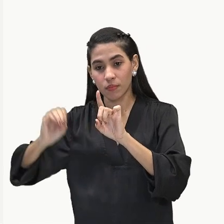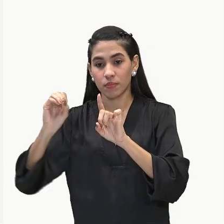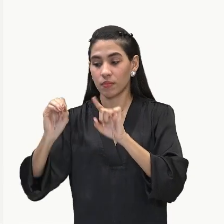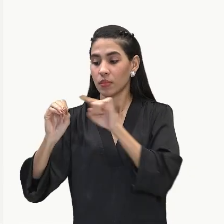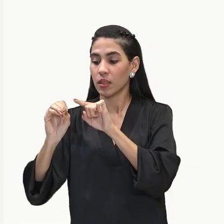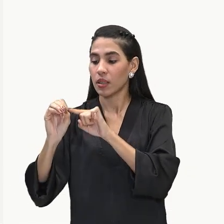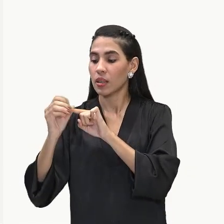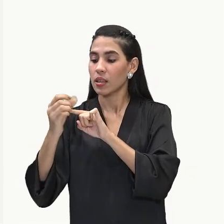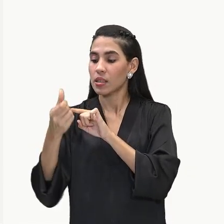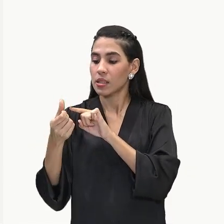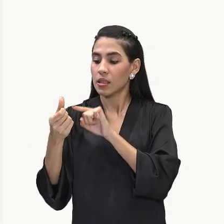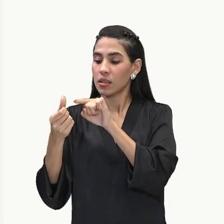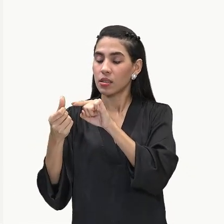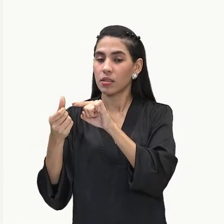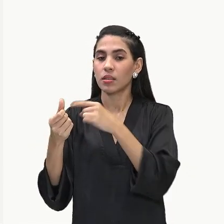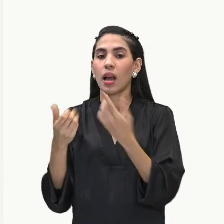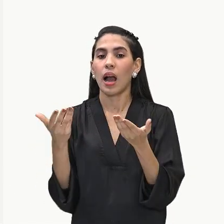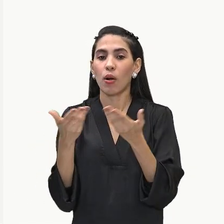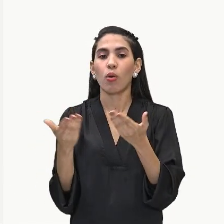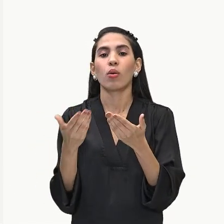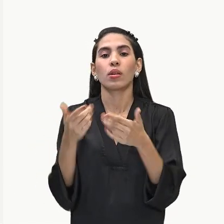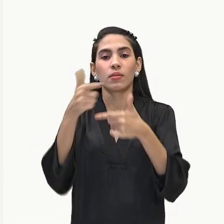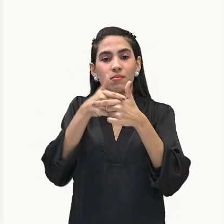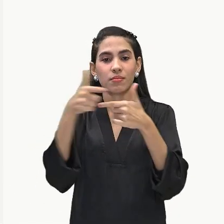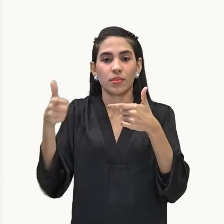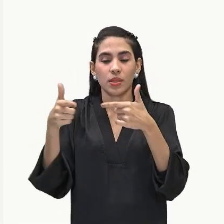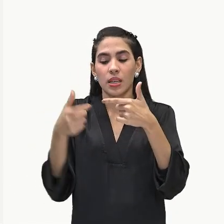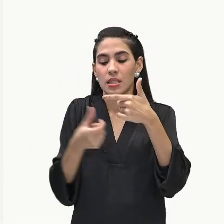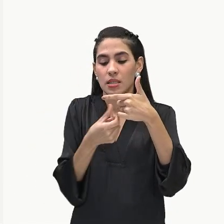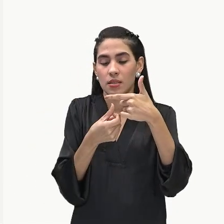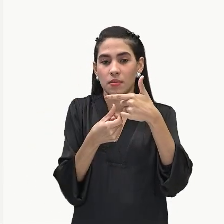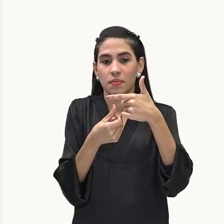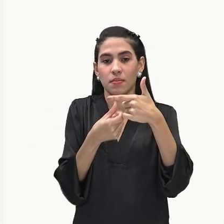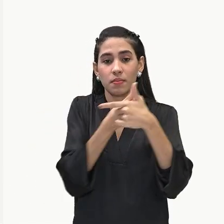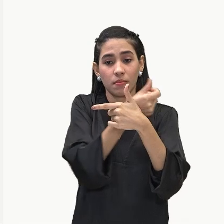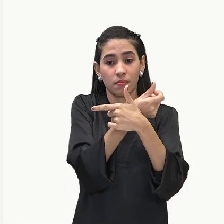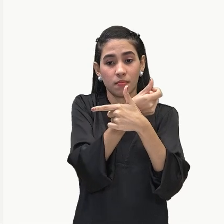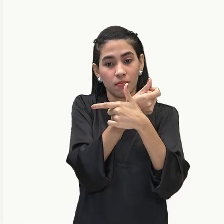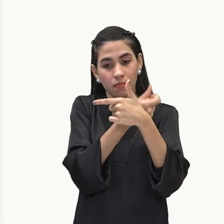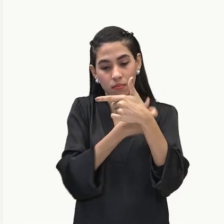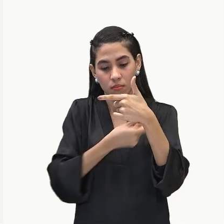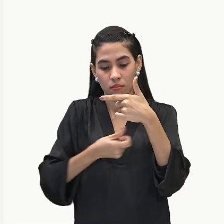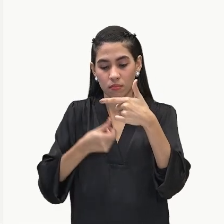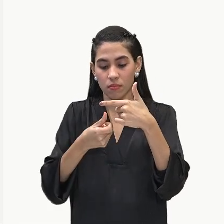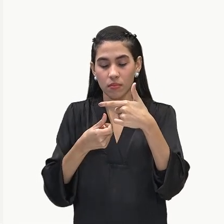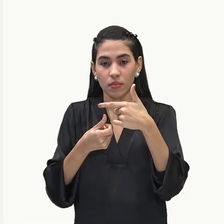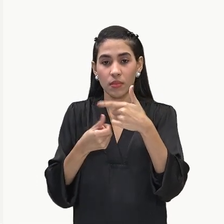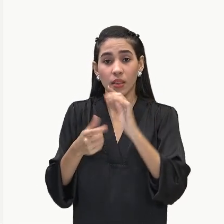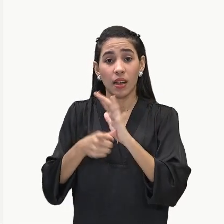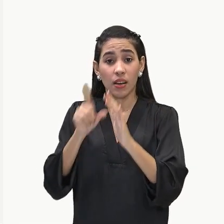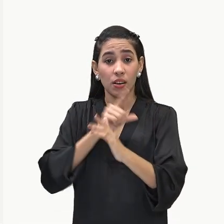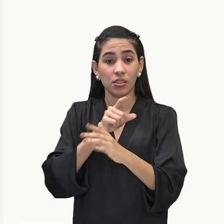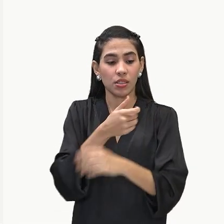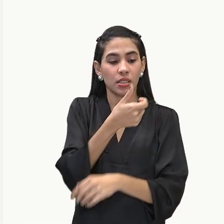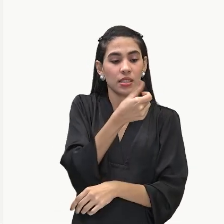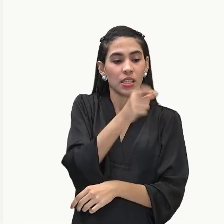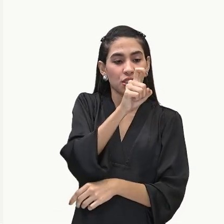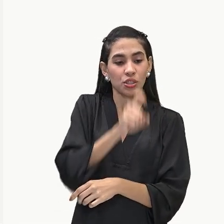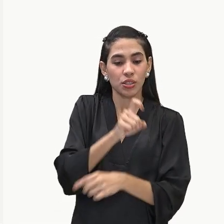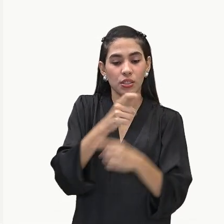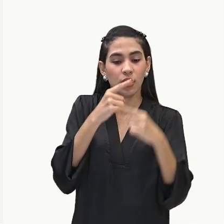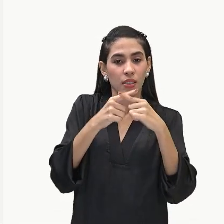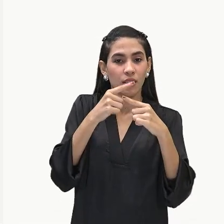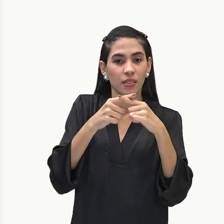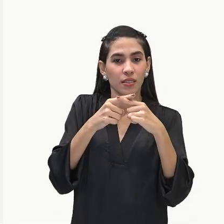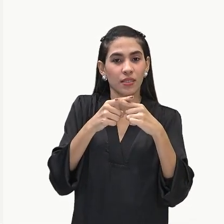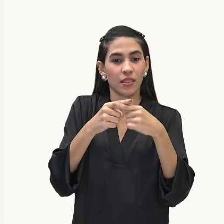está sendo multiplicado, ele vai passar dividindo o 24. Que fique bem esclarecido